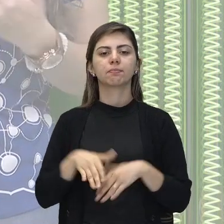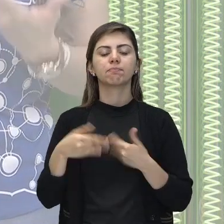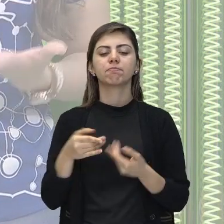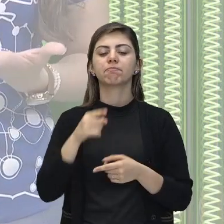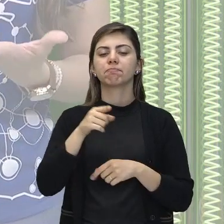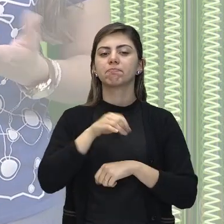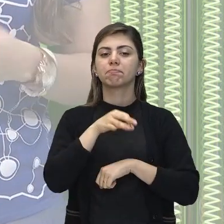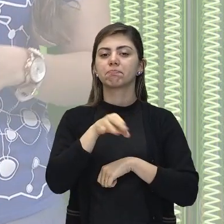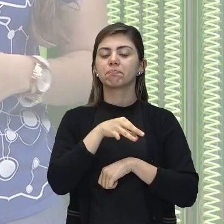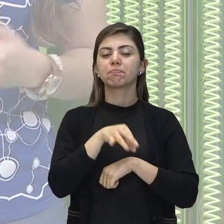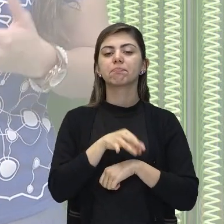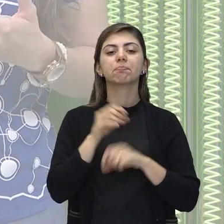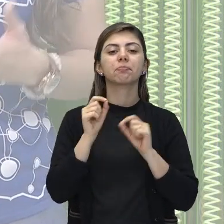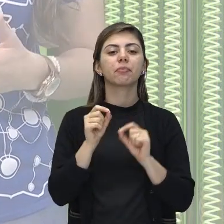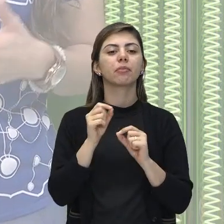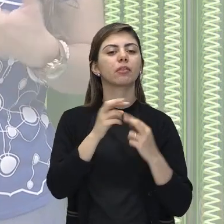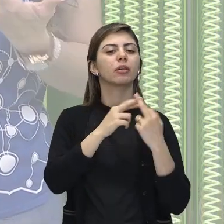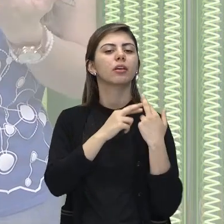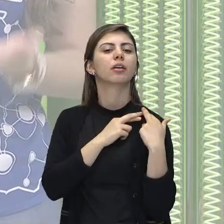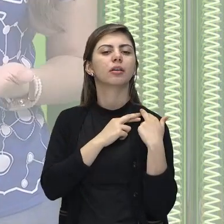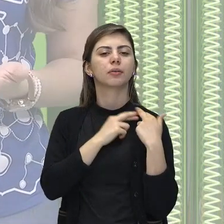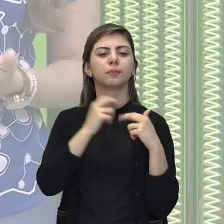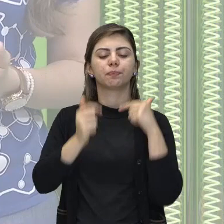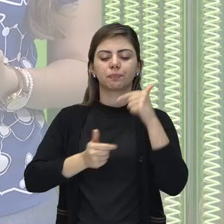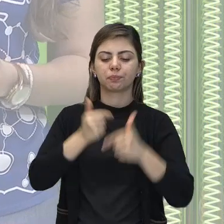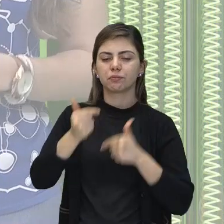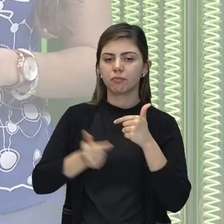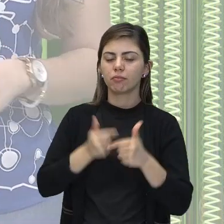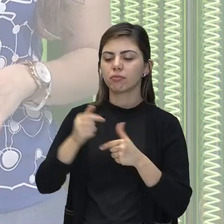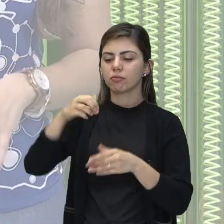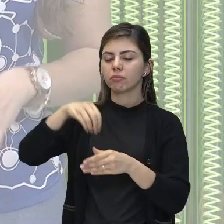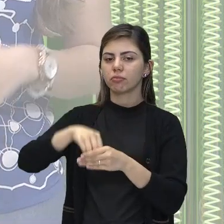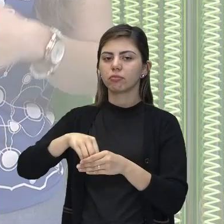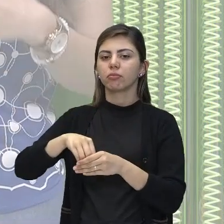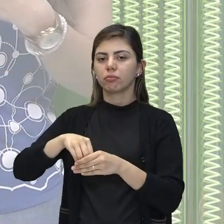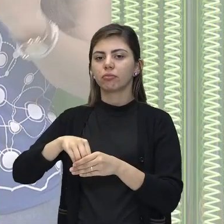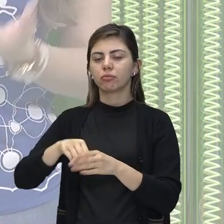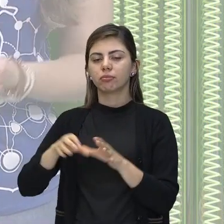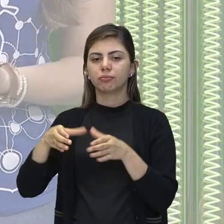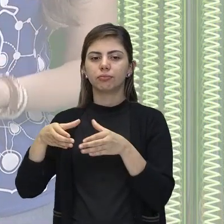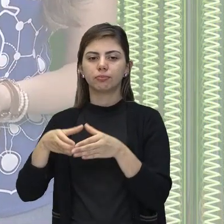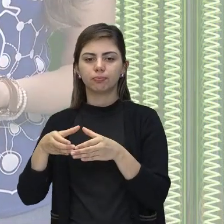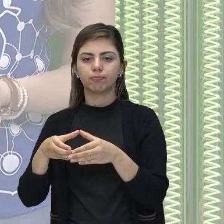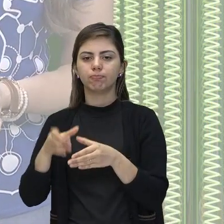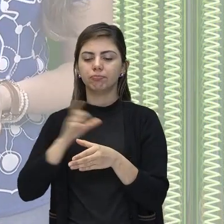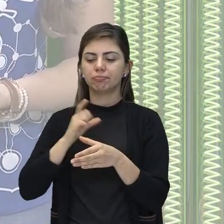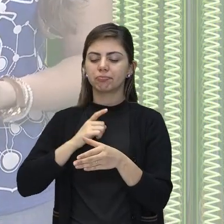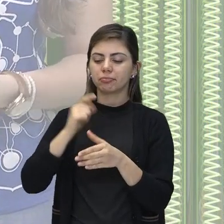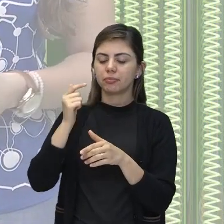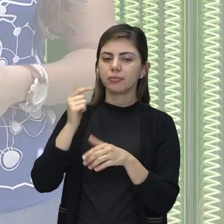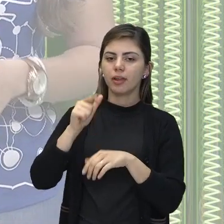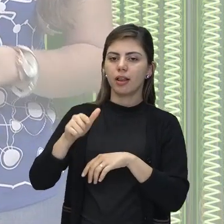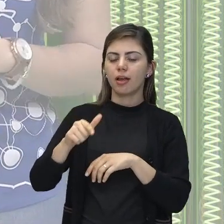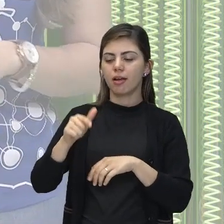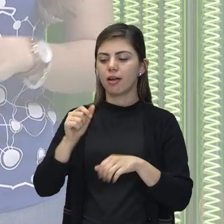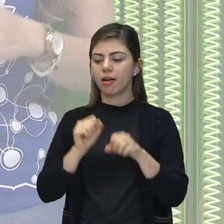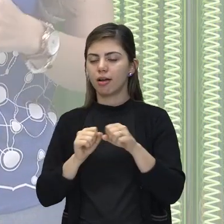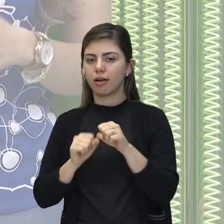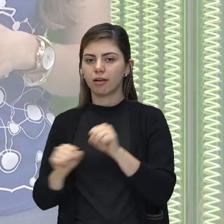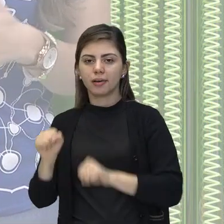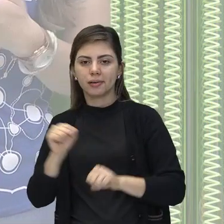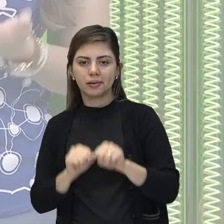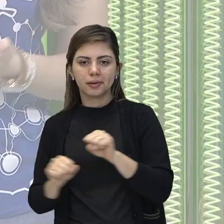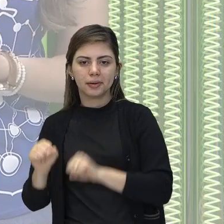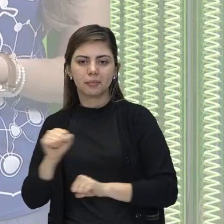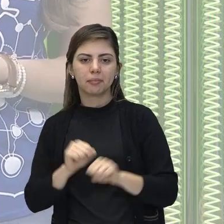são responsáveis pelo trabalho da colmeia, elas cuidam da limpeza da colmeia, elas são responsáveis